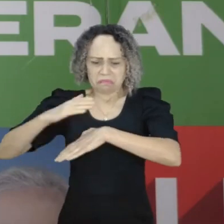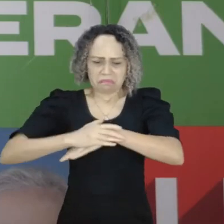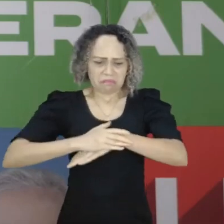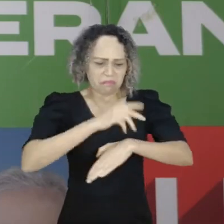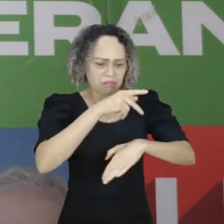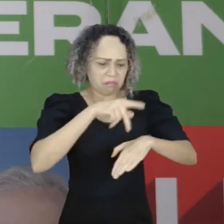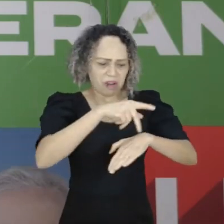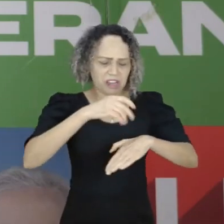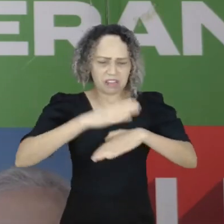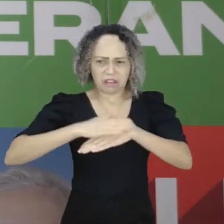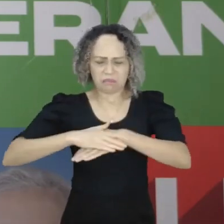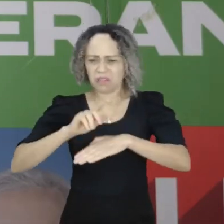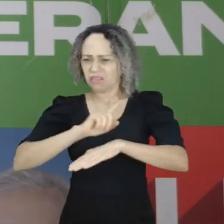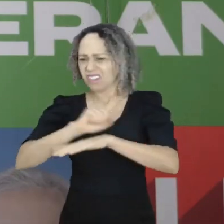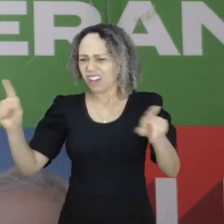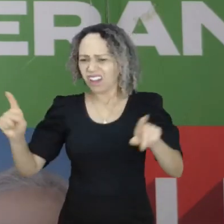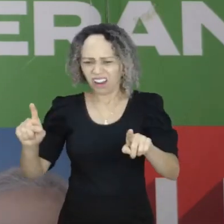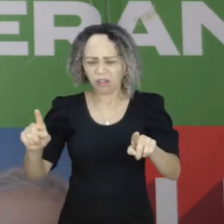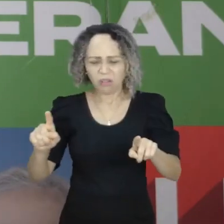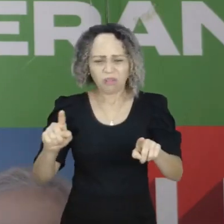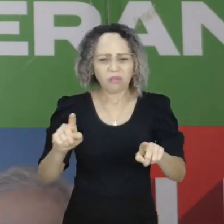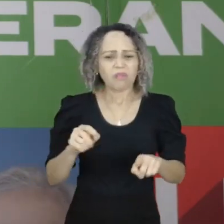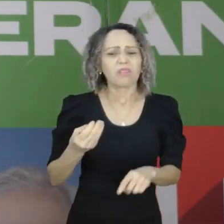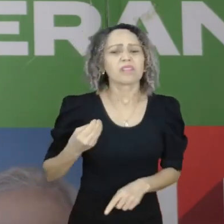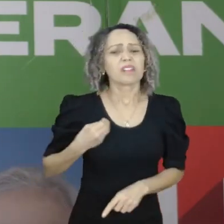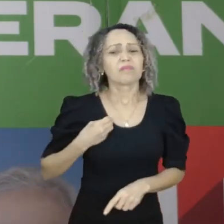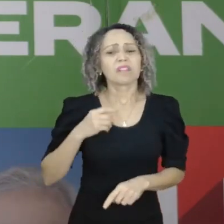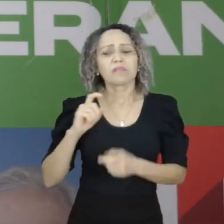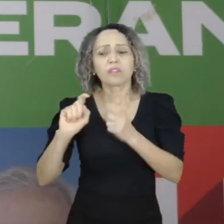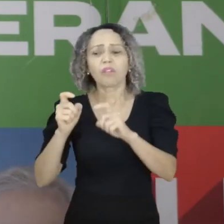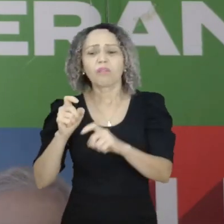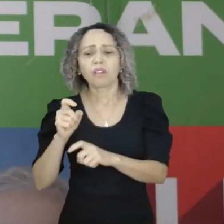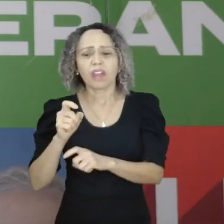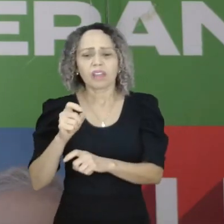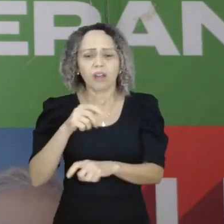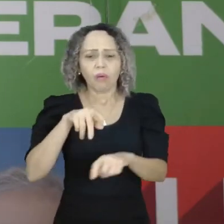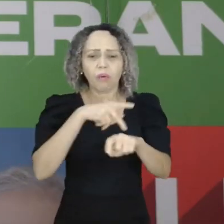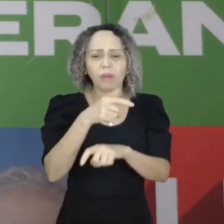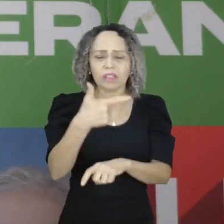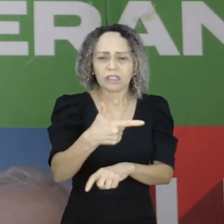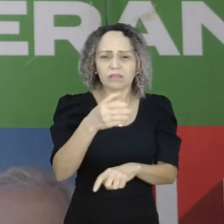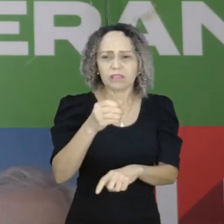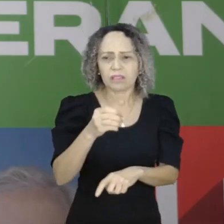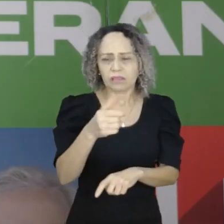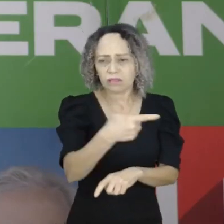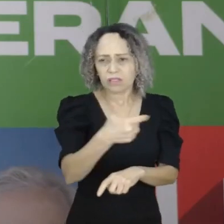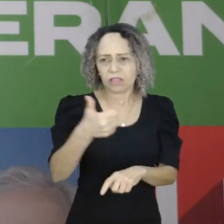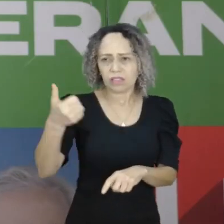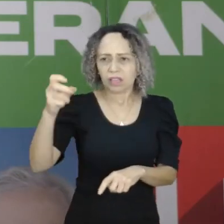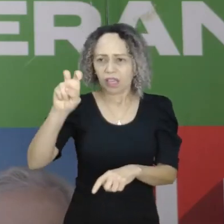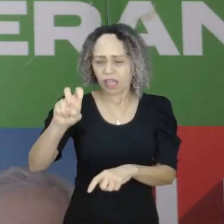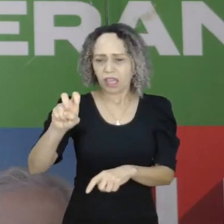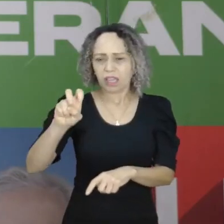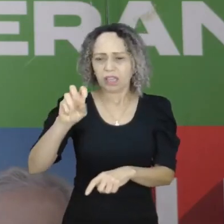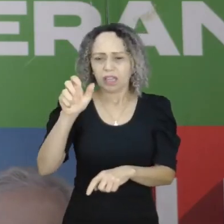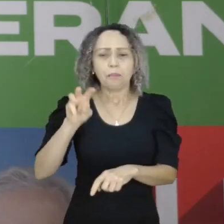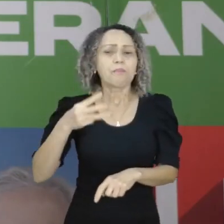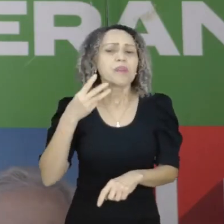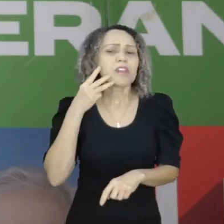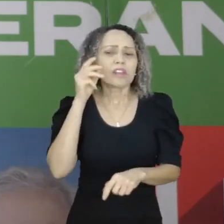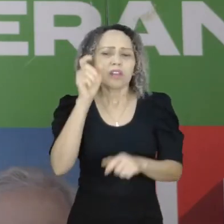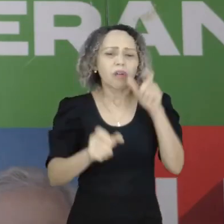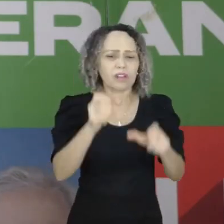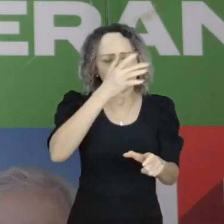país de 215 milhões de habitantes. Por isso é preciso ter muita humildade, muita seriedade,